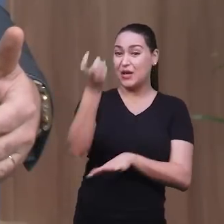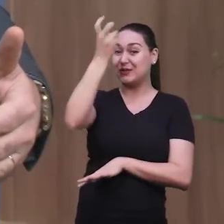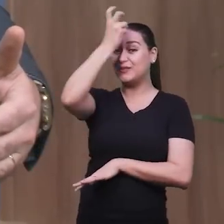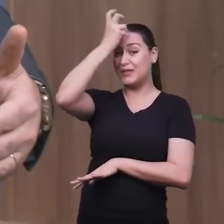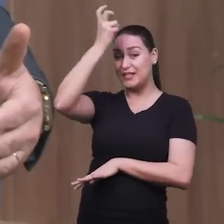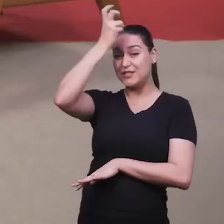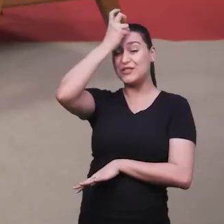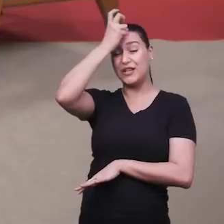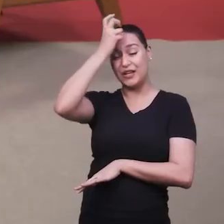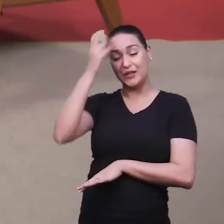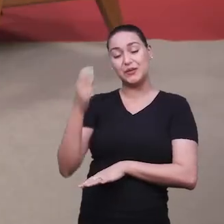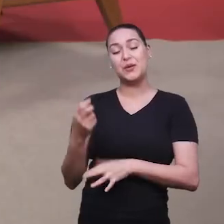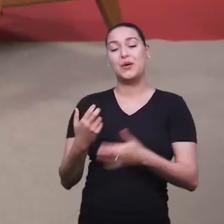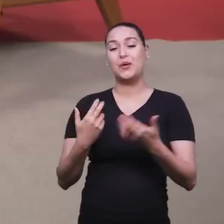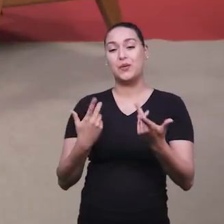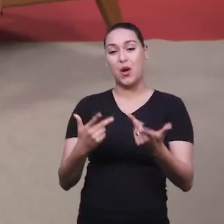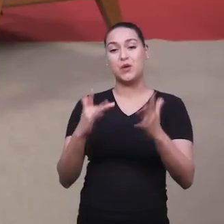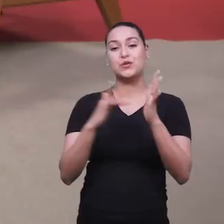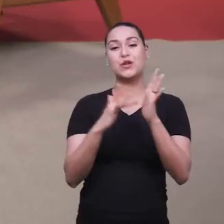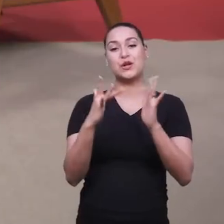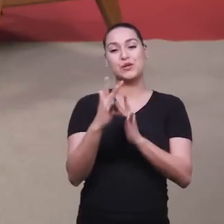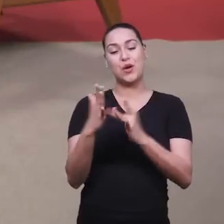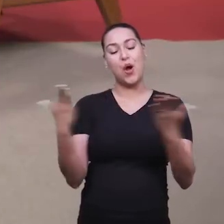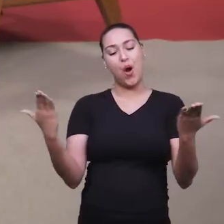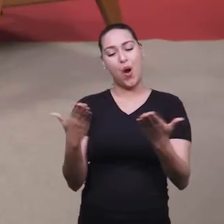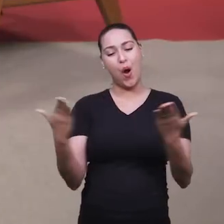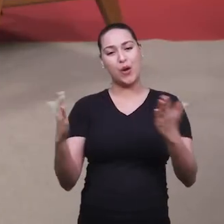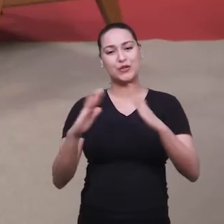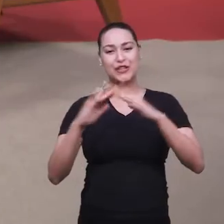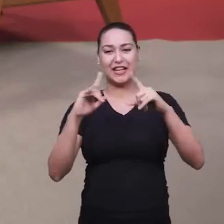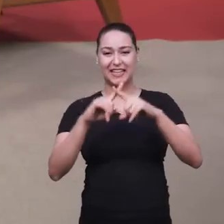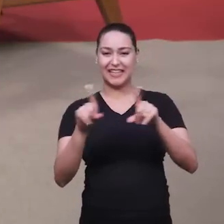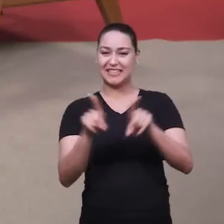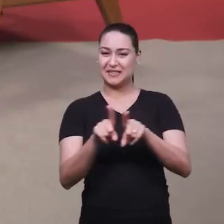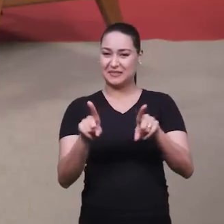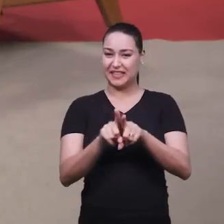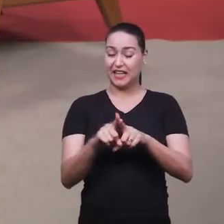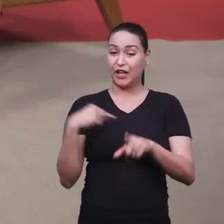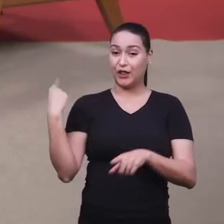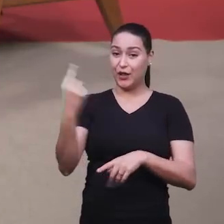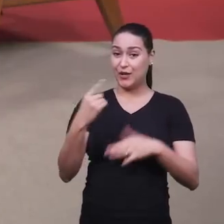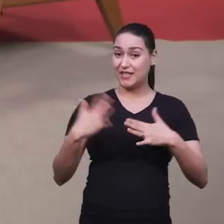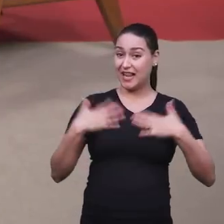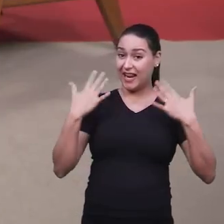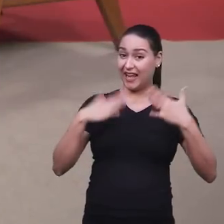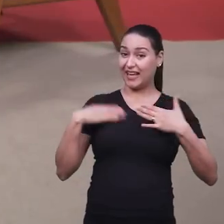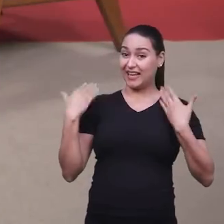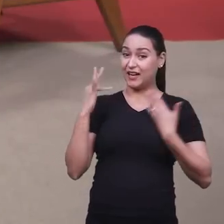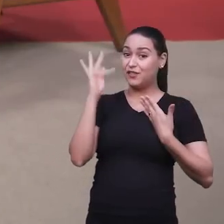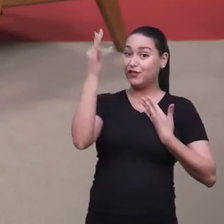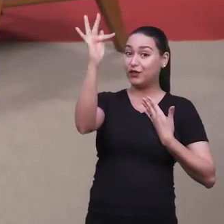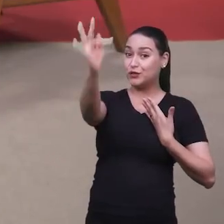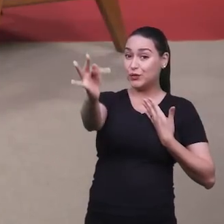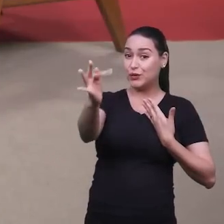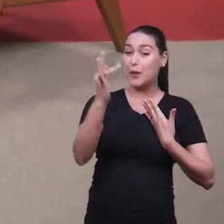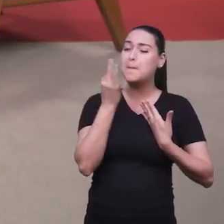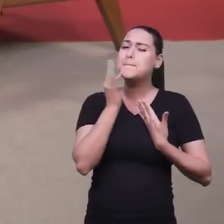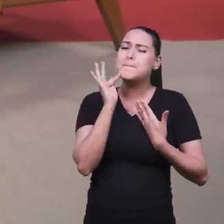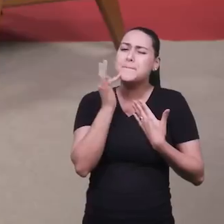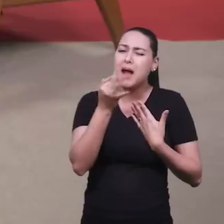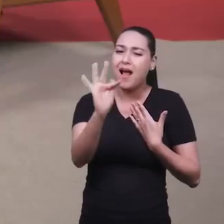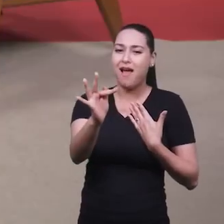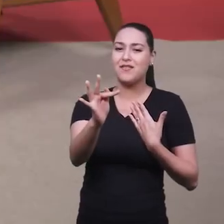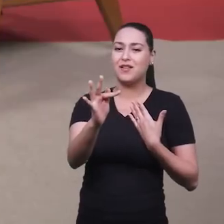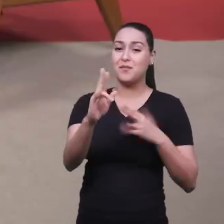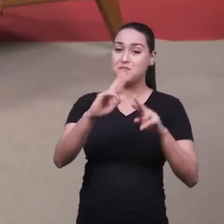bênção depois. Amém. Assim foi no Egito, Interessante. assim foi com Jesus, assim é com a igreja hoje. Glória a Jesus. Nós estamos Maravilha. nos alegrando